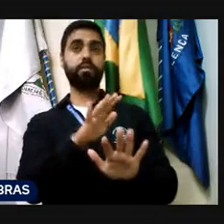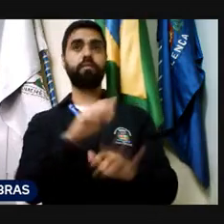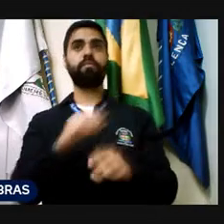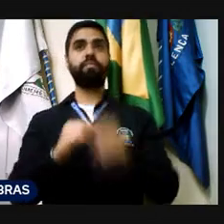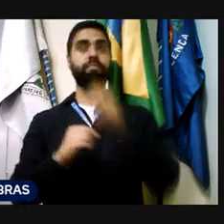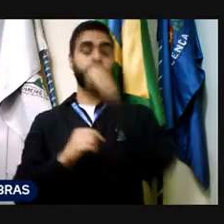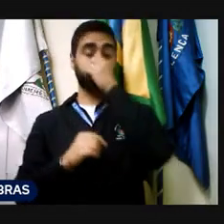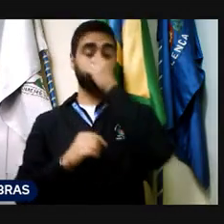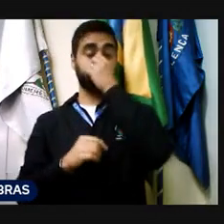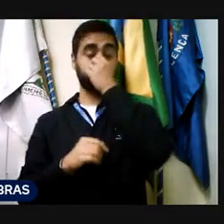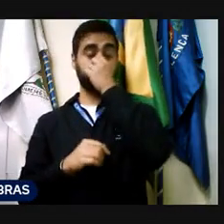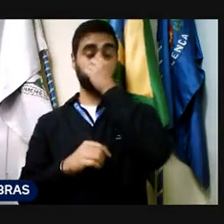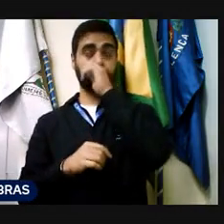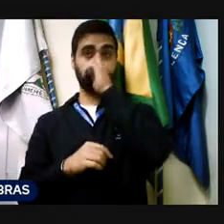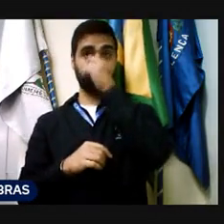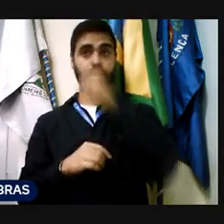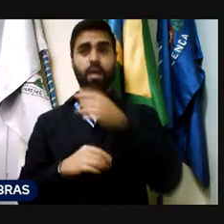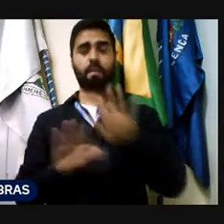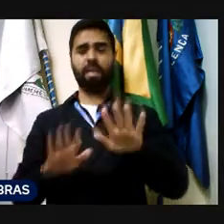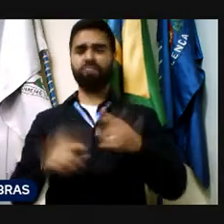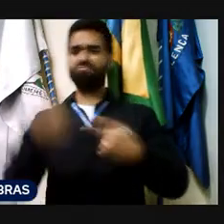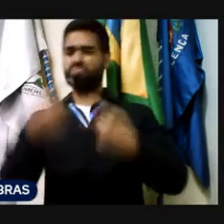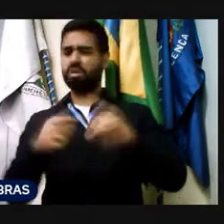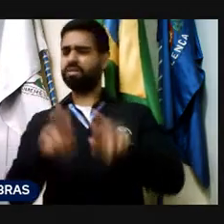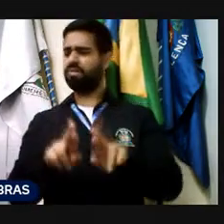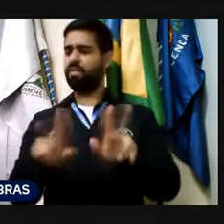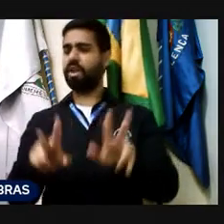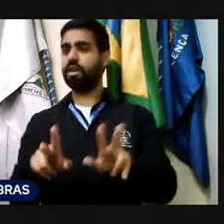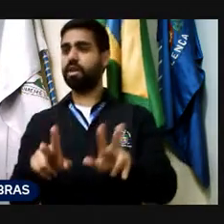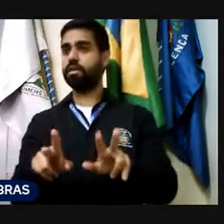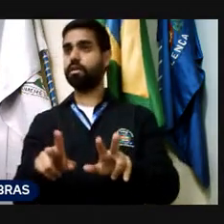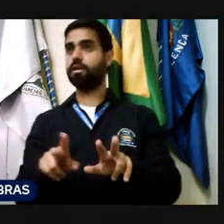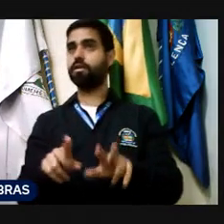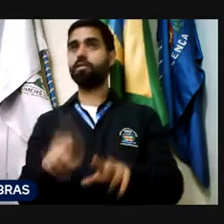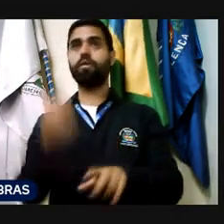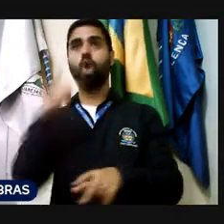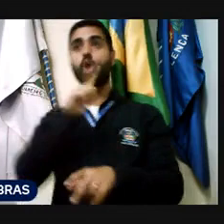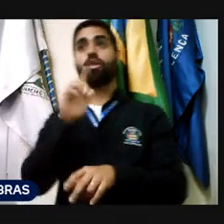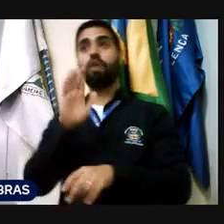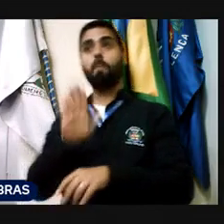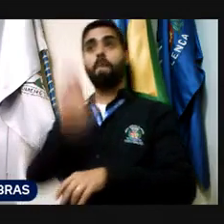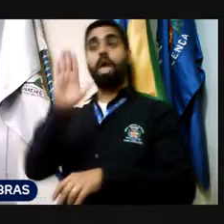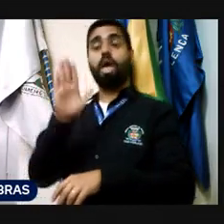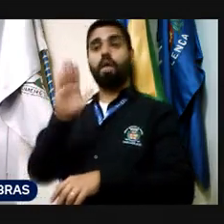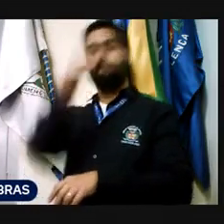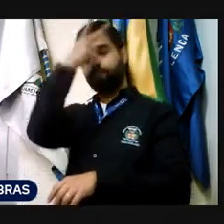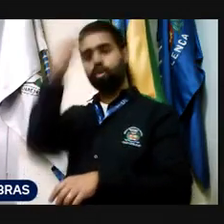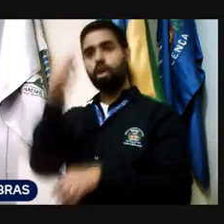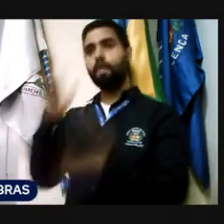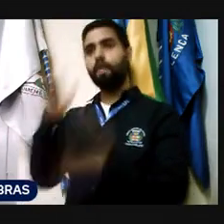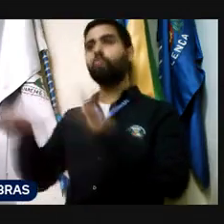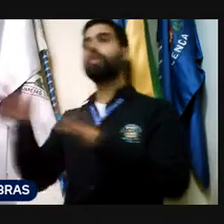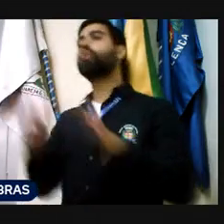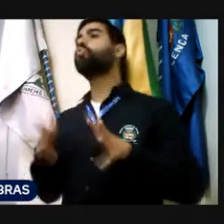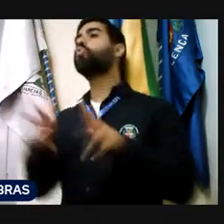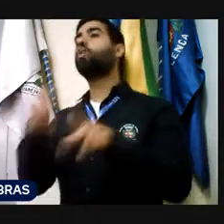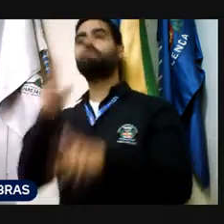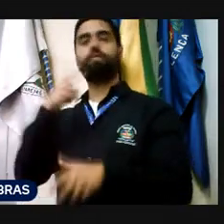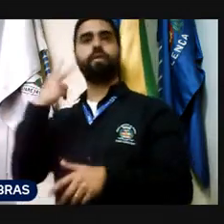Mas, como político, não. Quando ele ganhou a eleição para governar para todos e para lidar com todos os